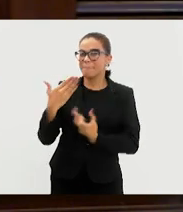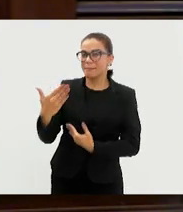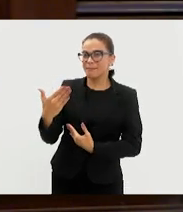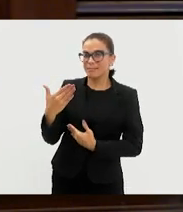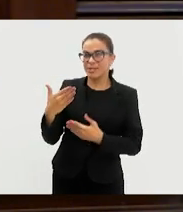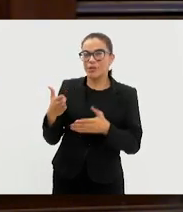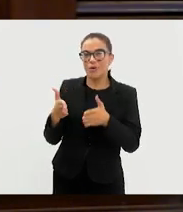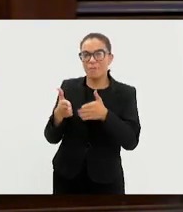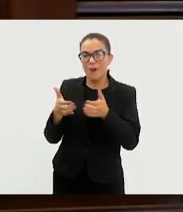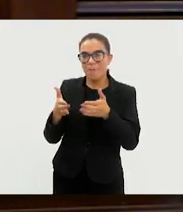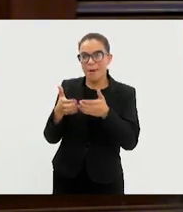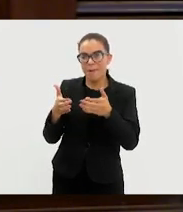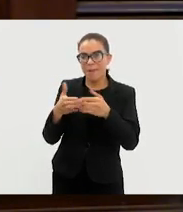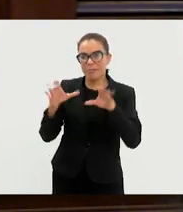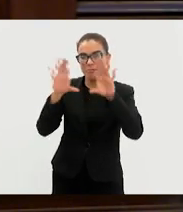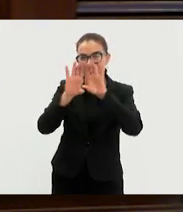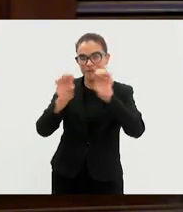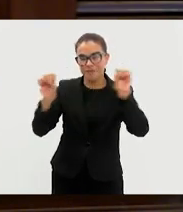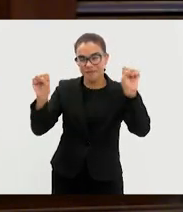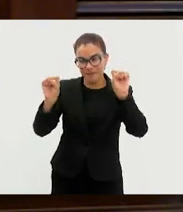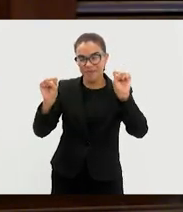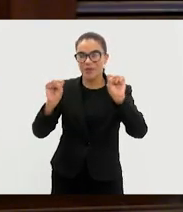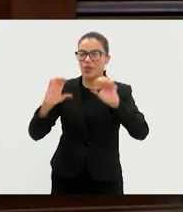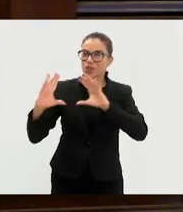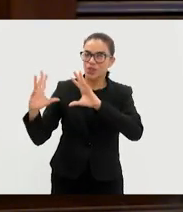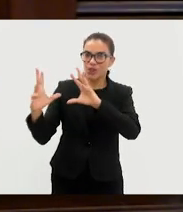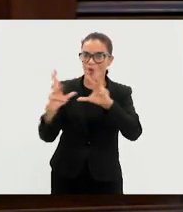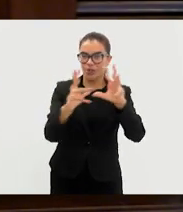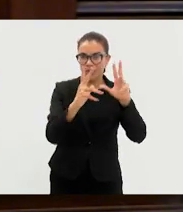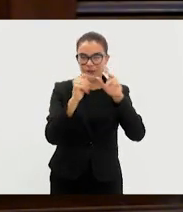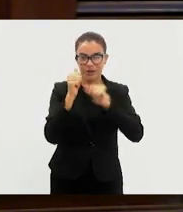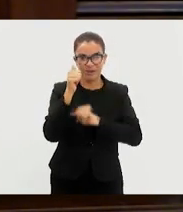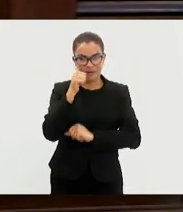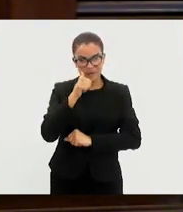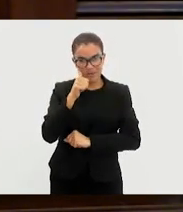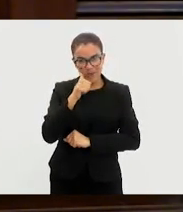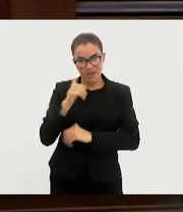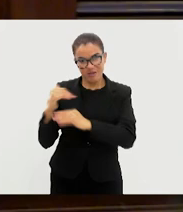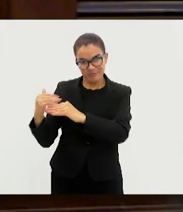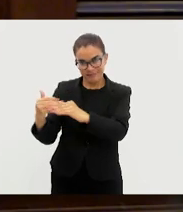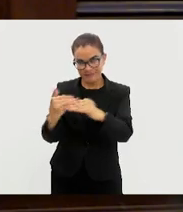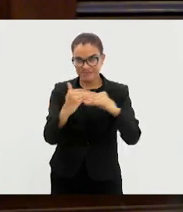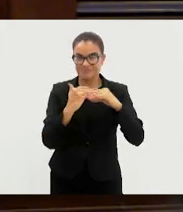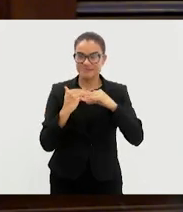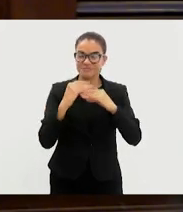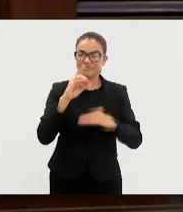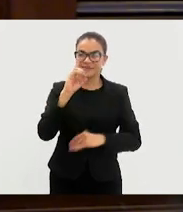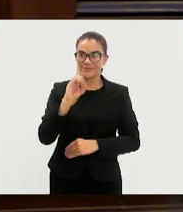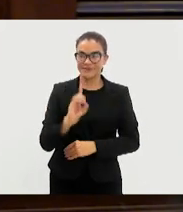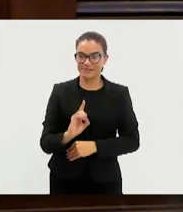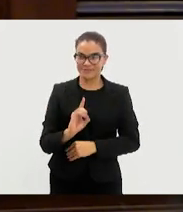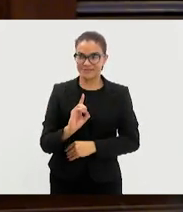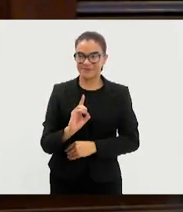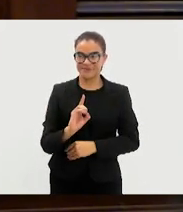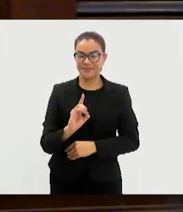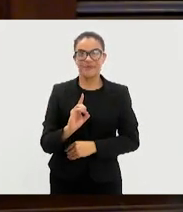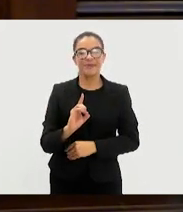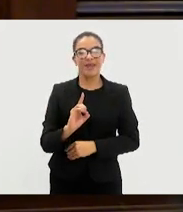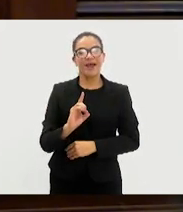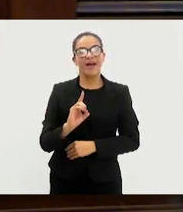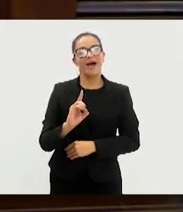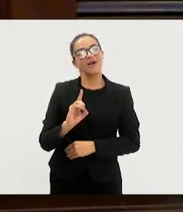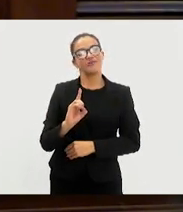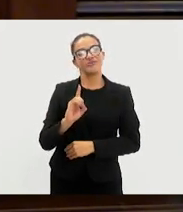Senado Federal para que todas as mulheres tivessem o mesmo direito. A inscrição eleitoral